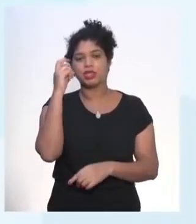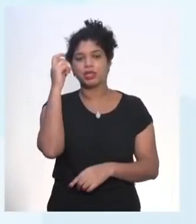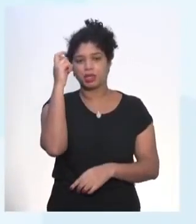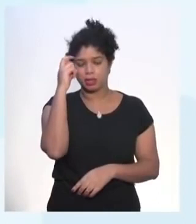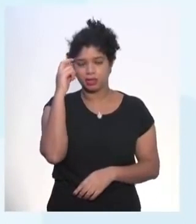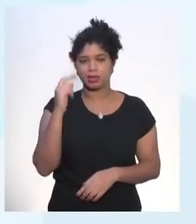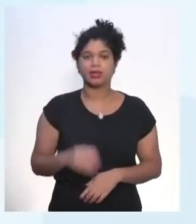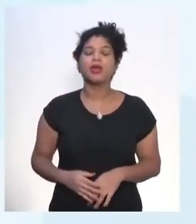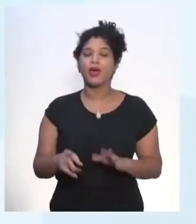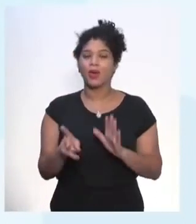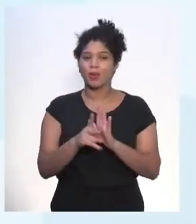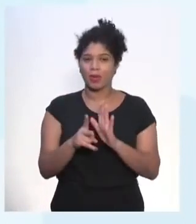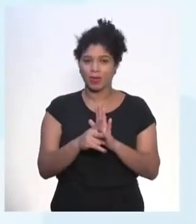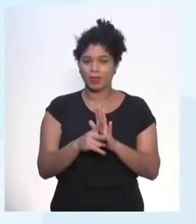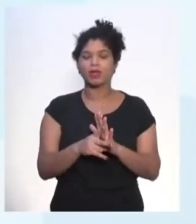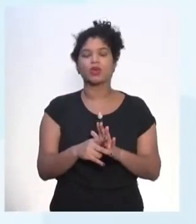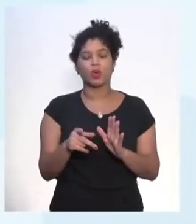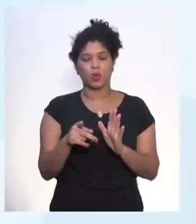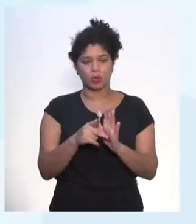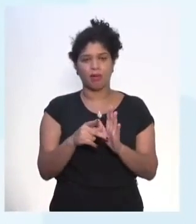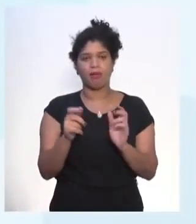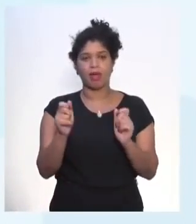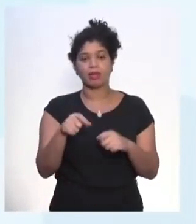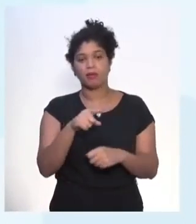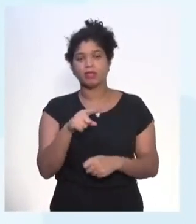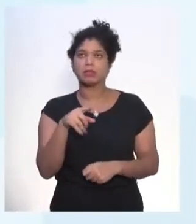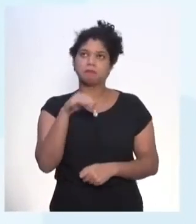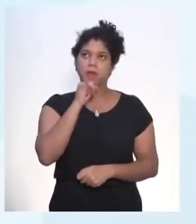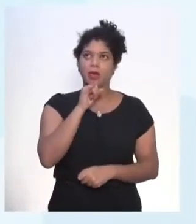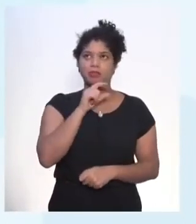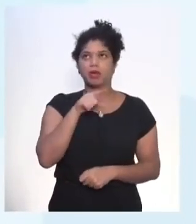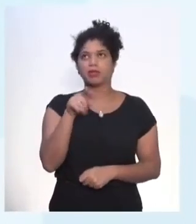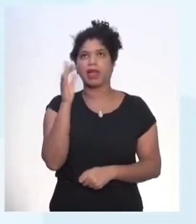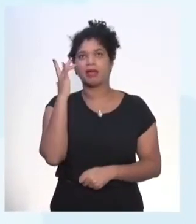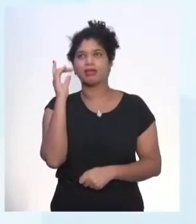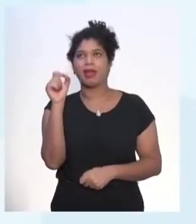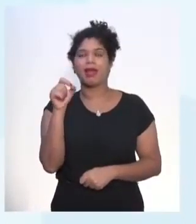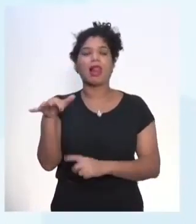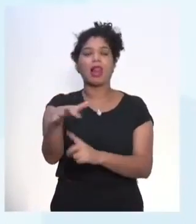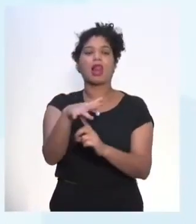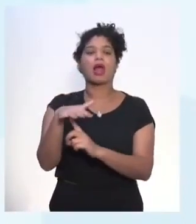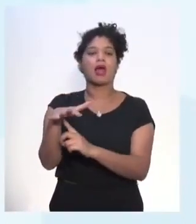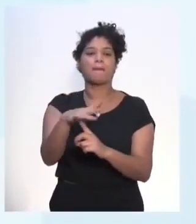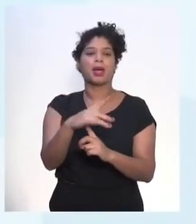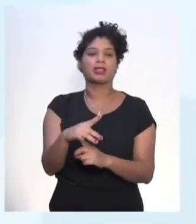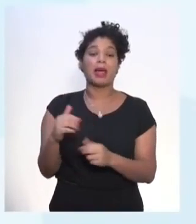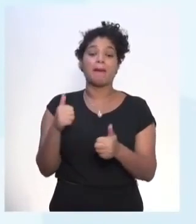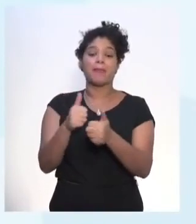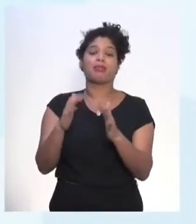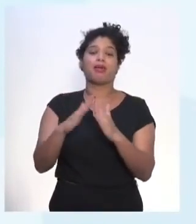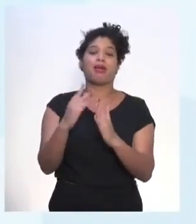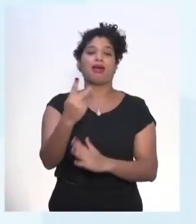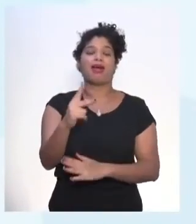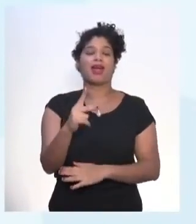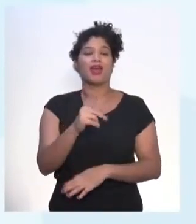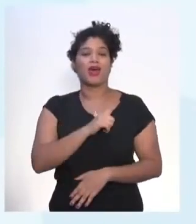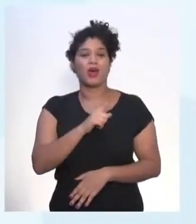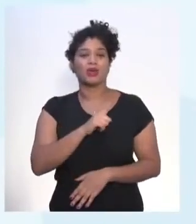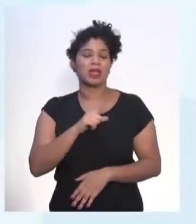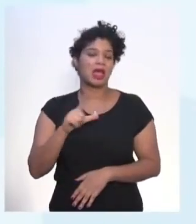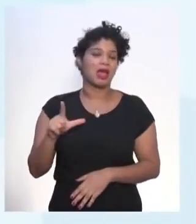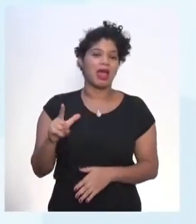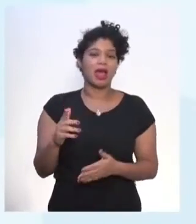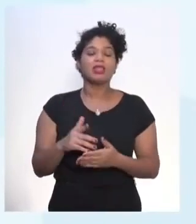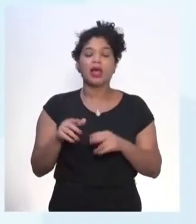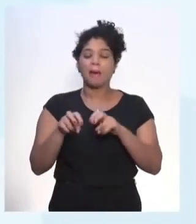ideia você teria para intervenção artística? Vamos supor que você achou que lá na praça, perto de onde você mora, existe lá